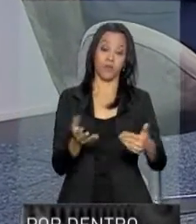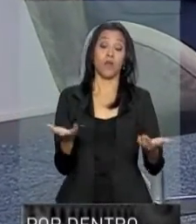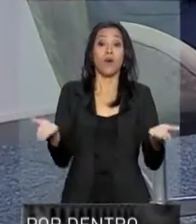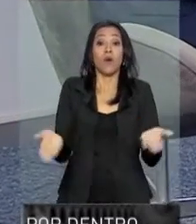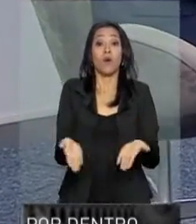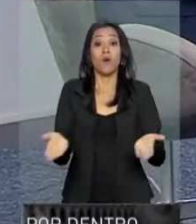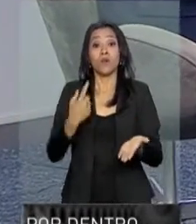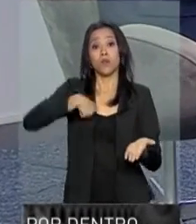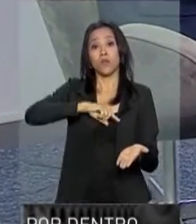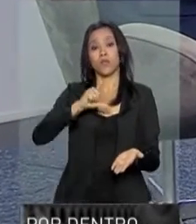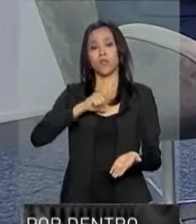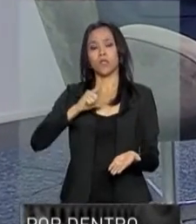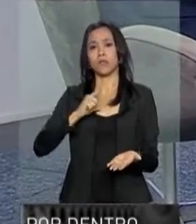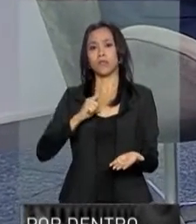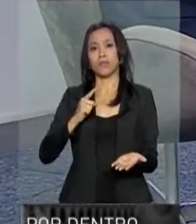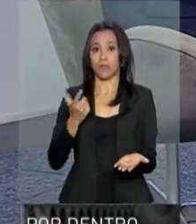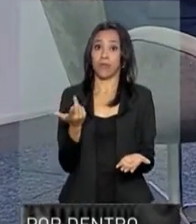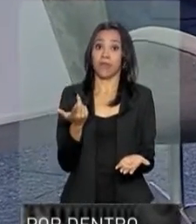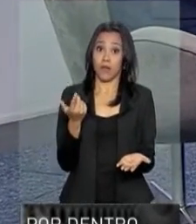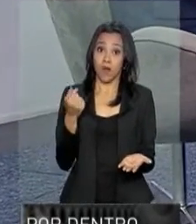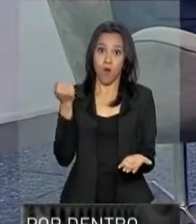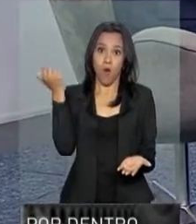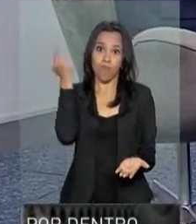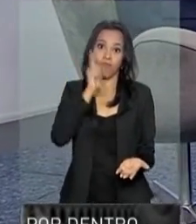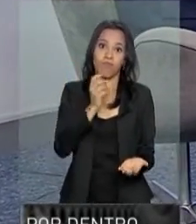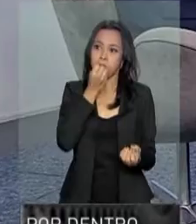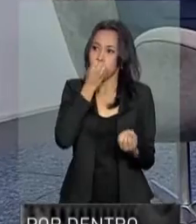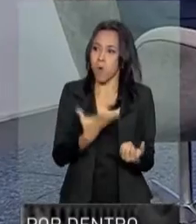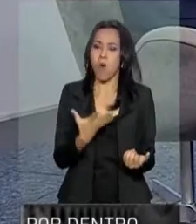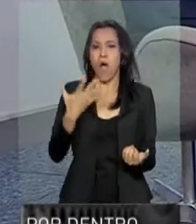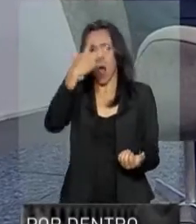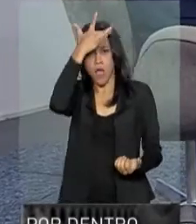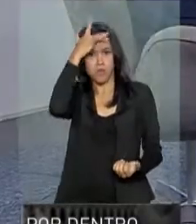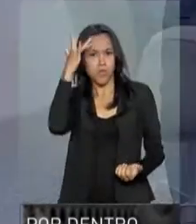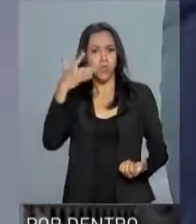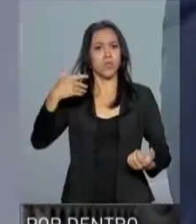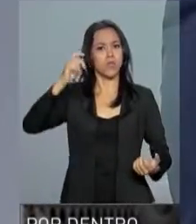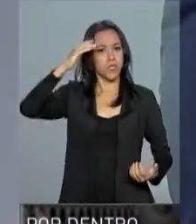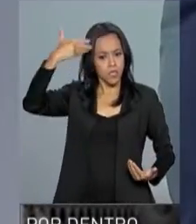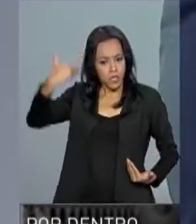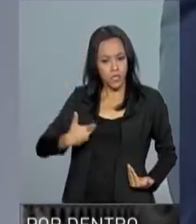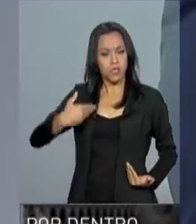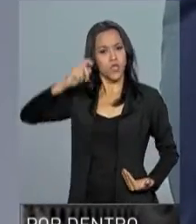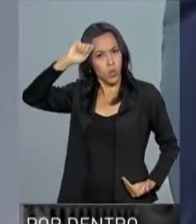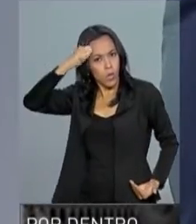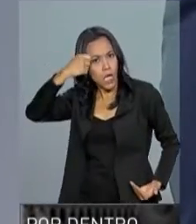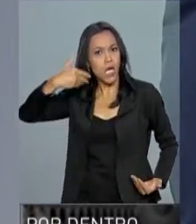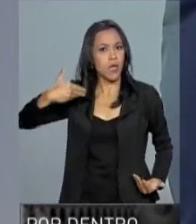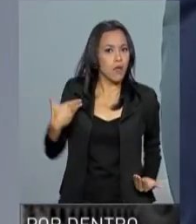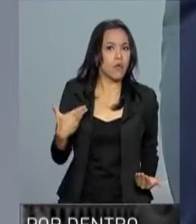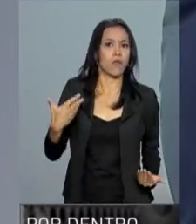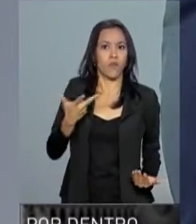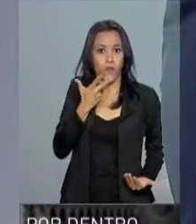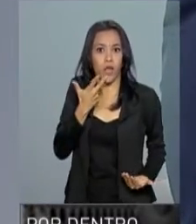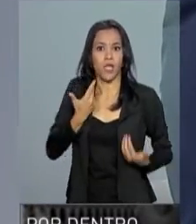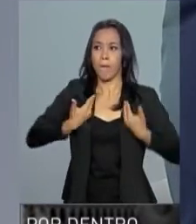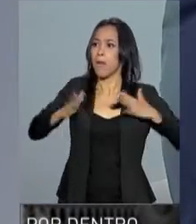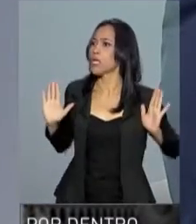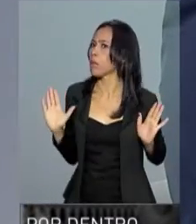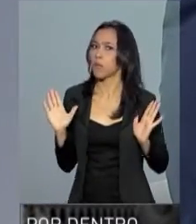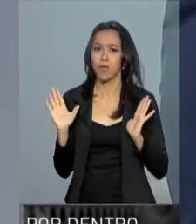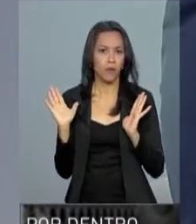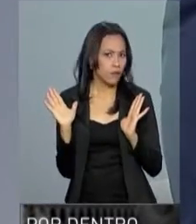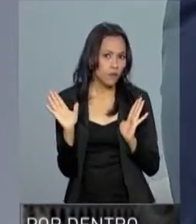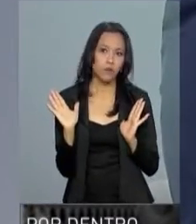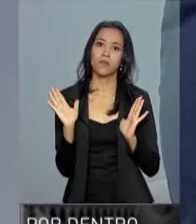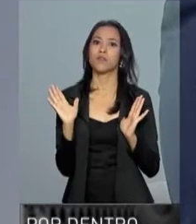hoje nós temos aí graças ao declaração as pessoas se afirmando mais É principalmente